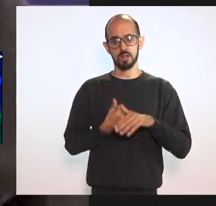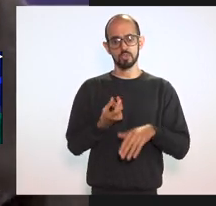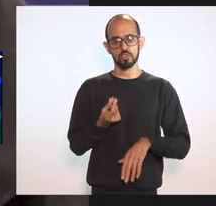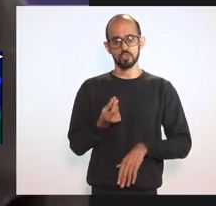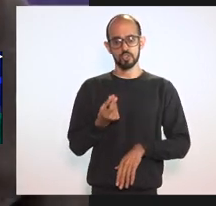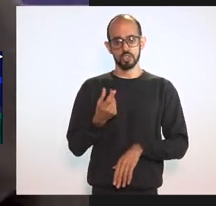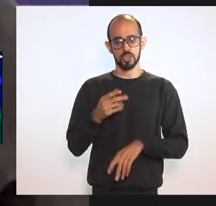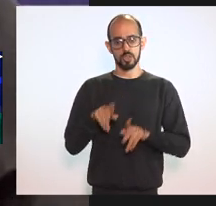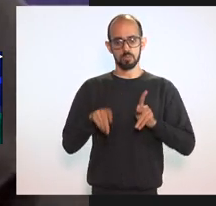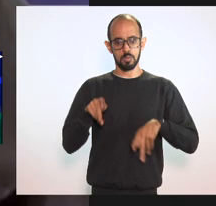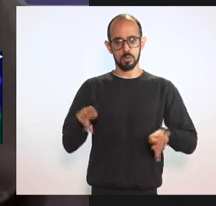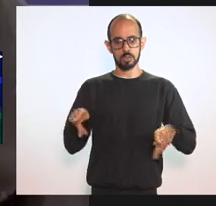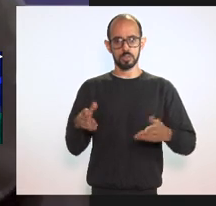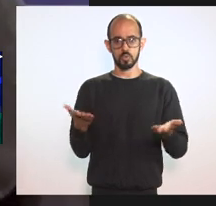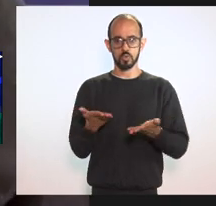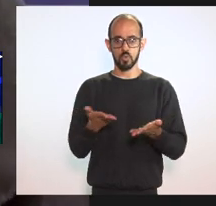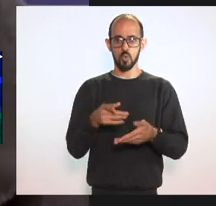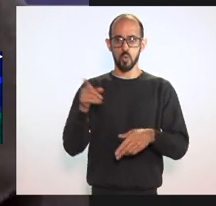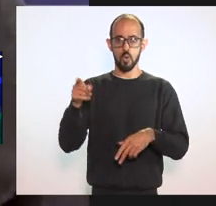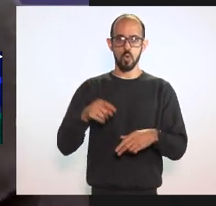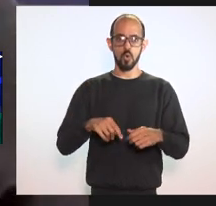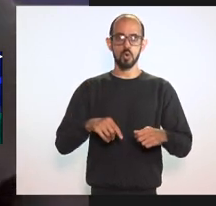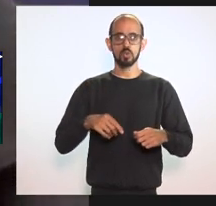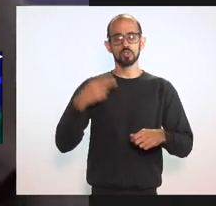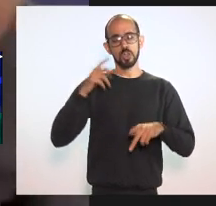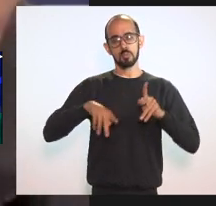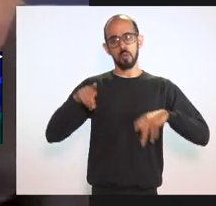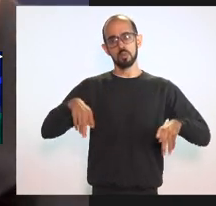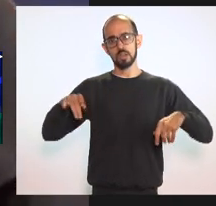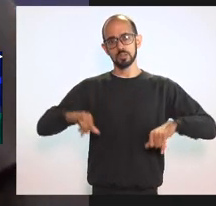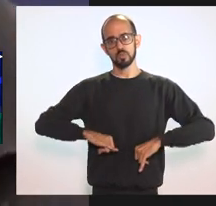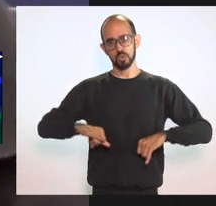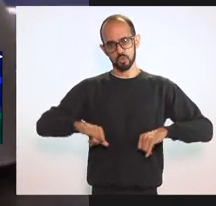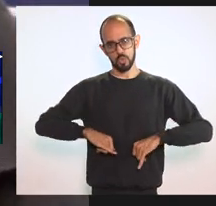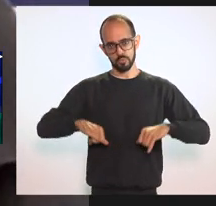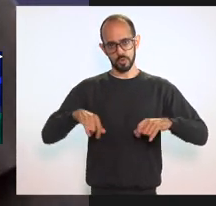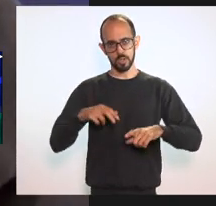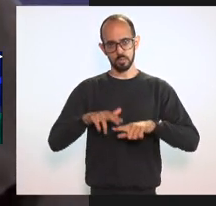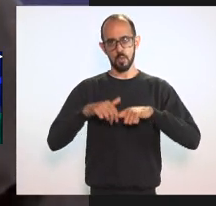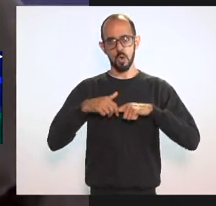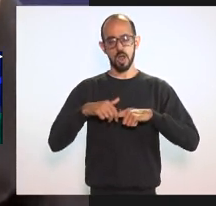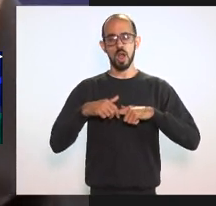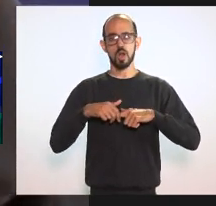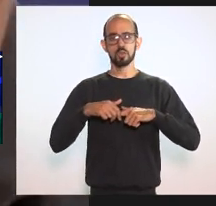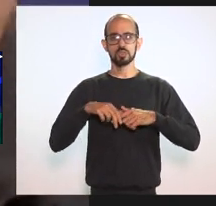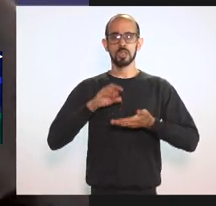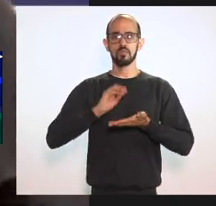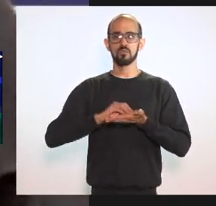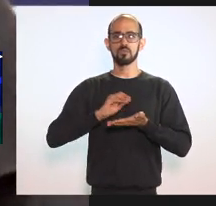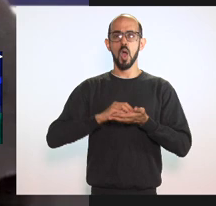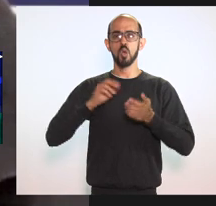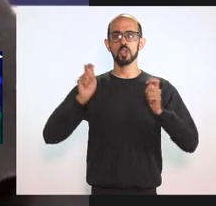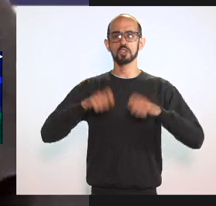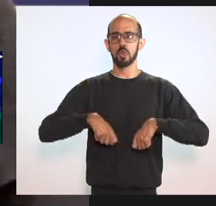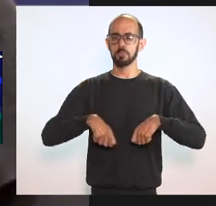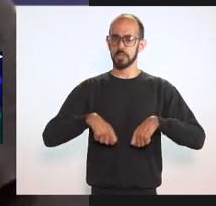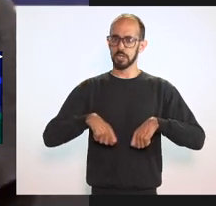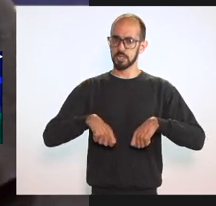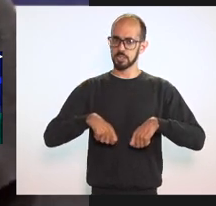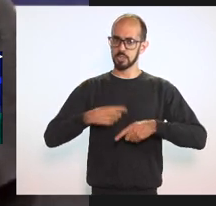hoje o povo tá pagando faca sofrendo por incompetência administrativa então eu sou conta